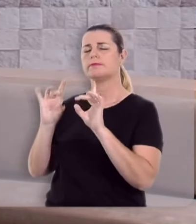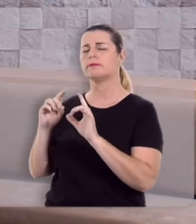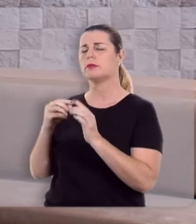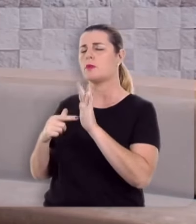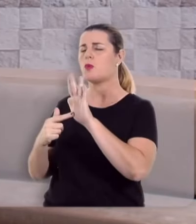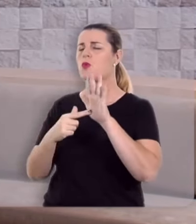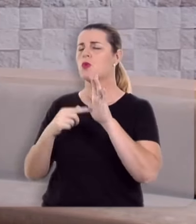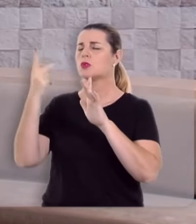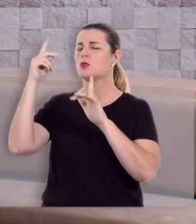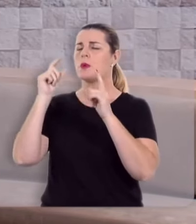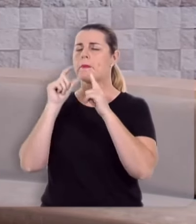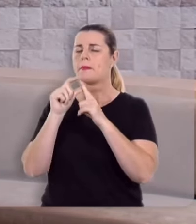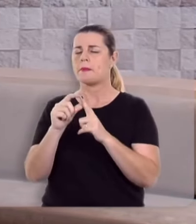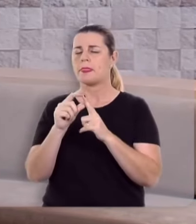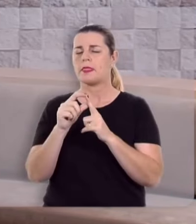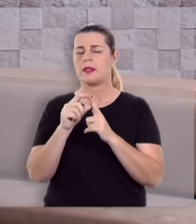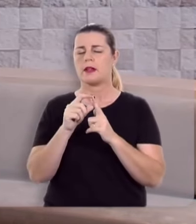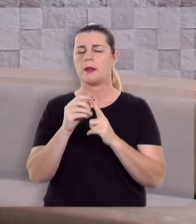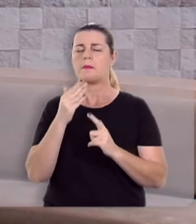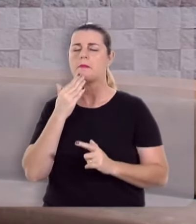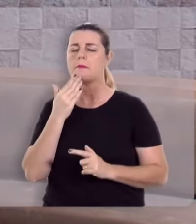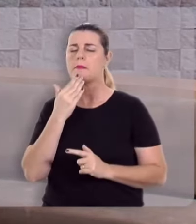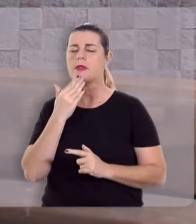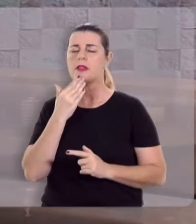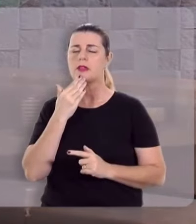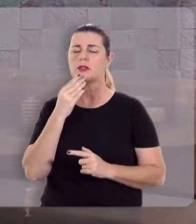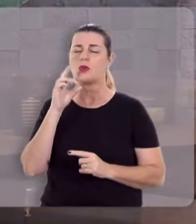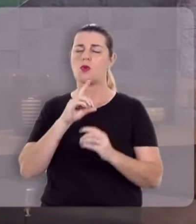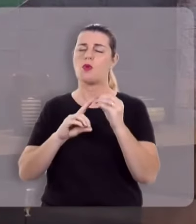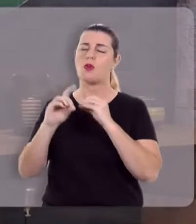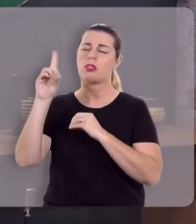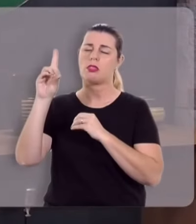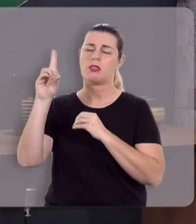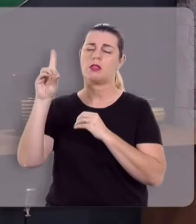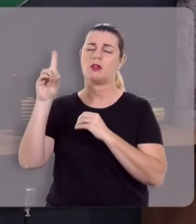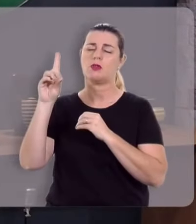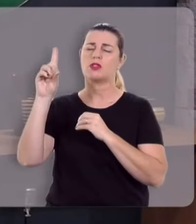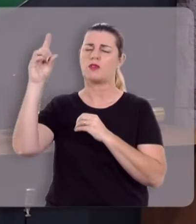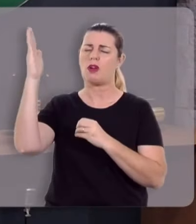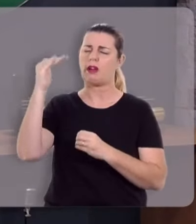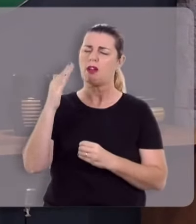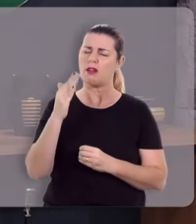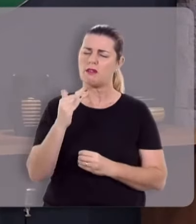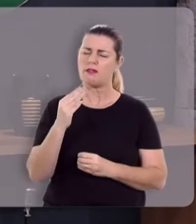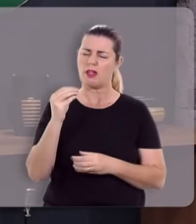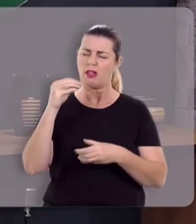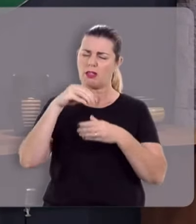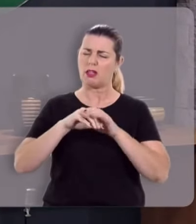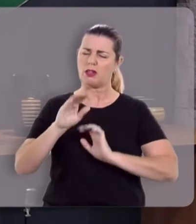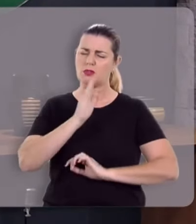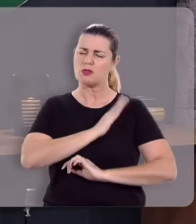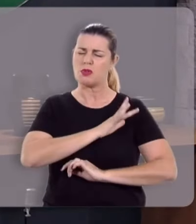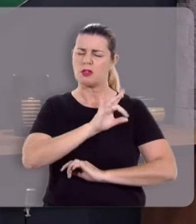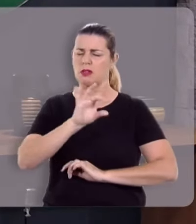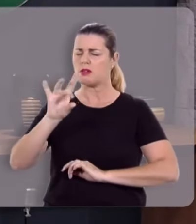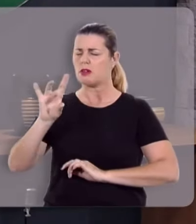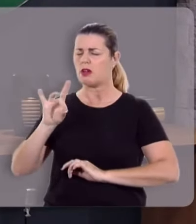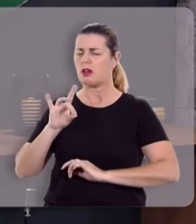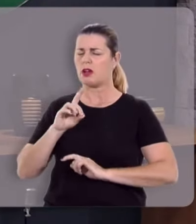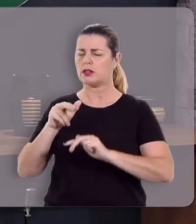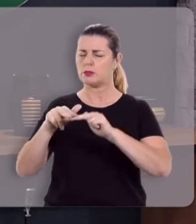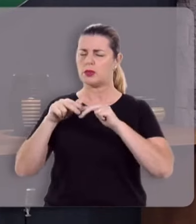palavra e eu te peço, ó Deus, que tu apliques esta palavra pela